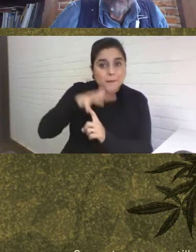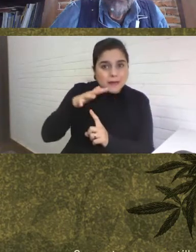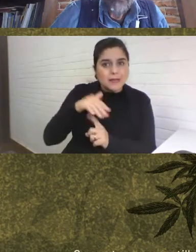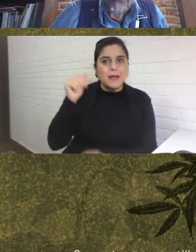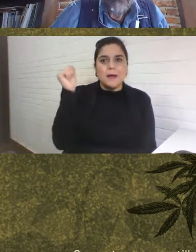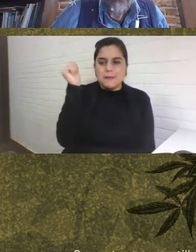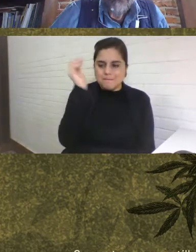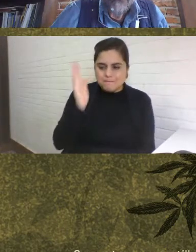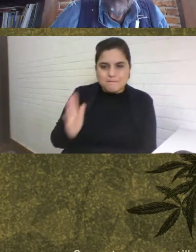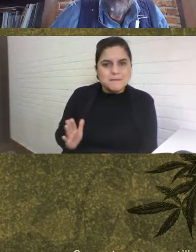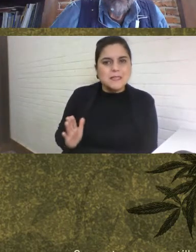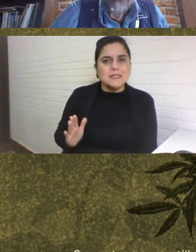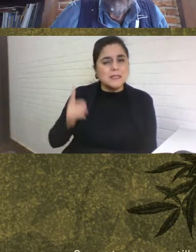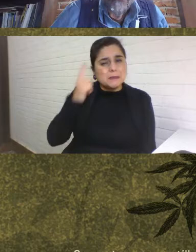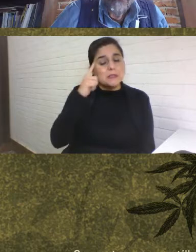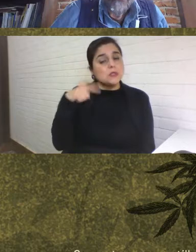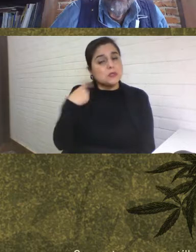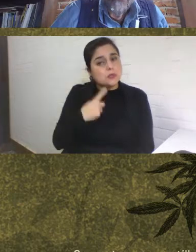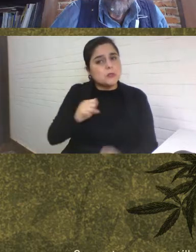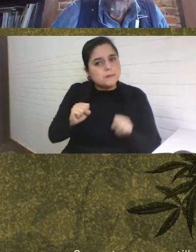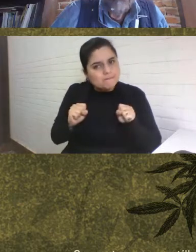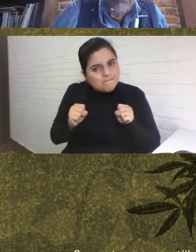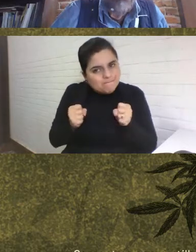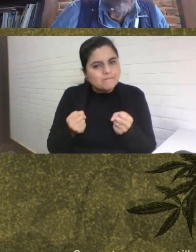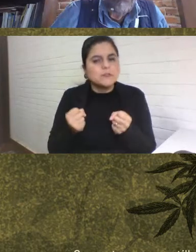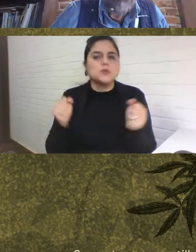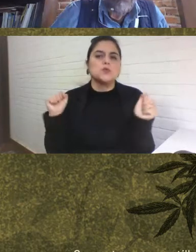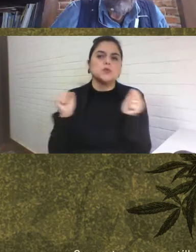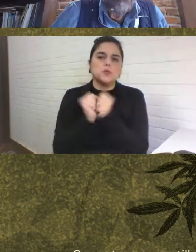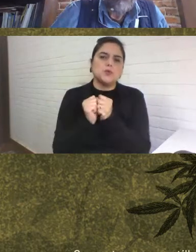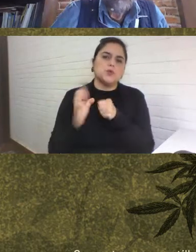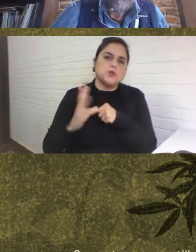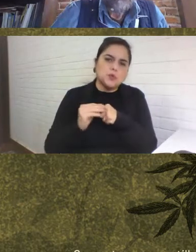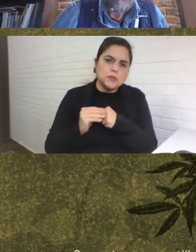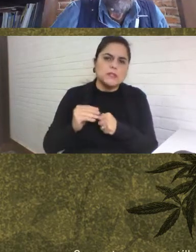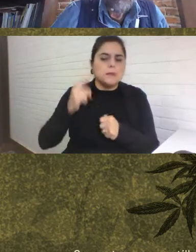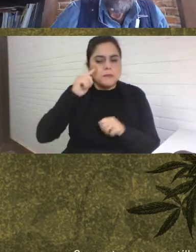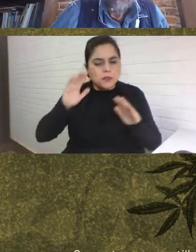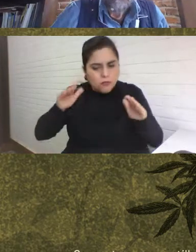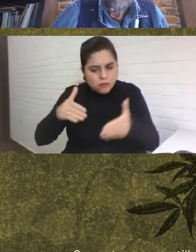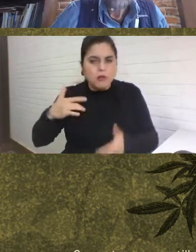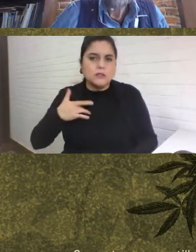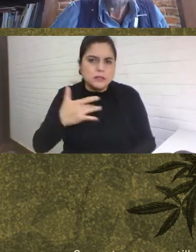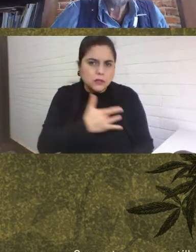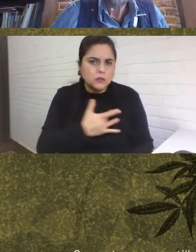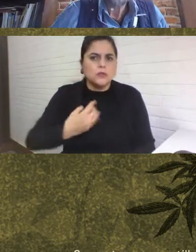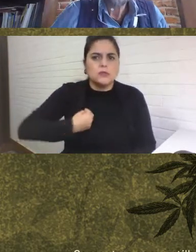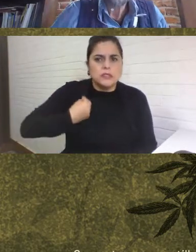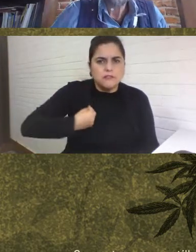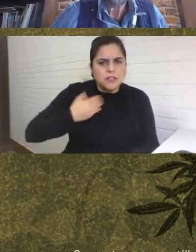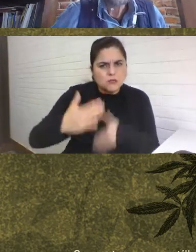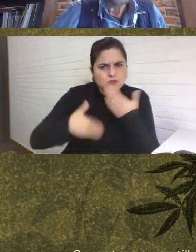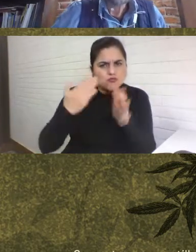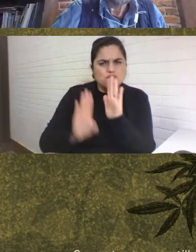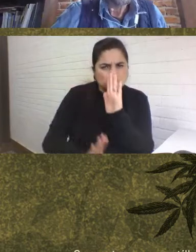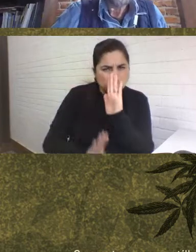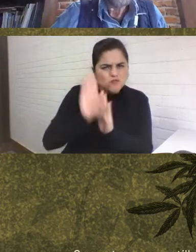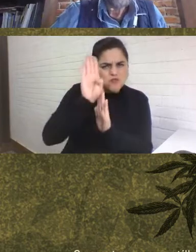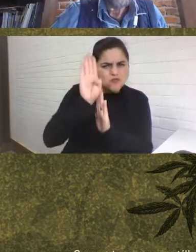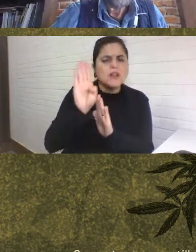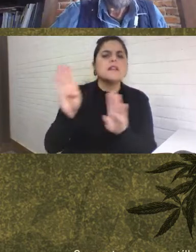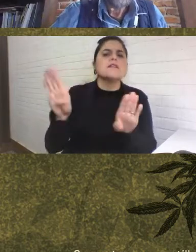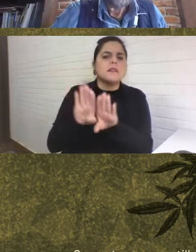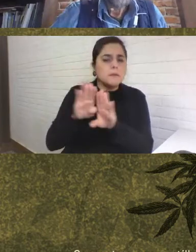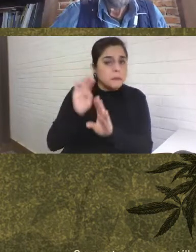possa caminhar nessa direção, né, rumo à saúde, à vida, e avanços civilizacionais tão